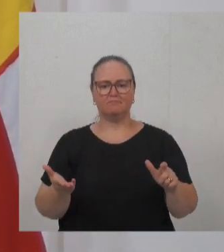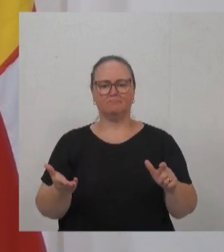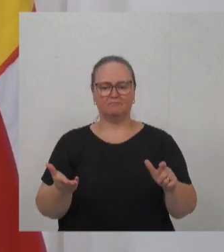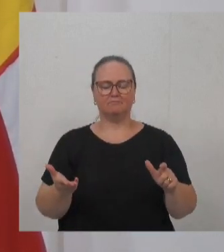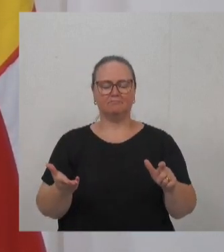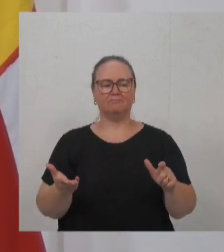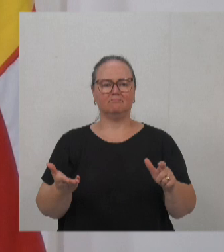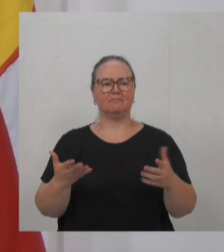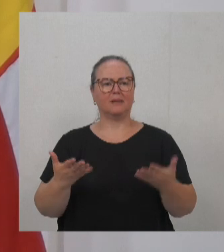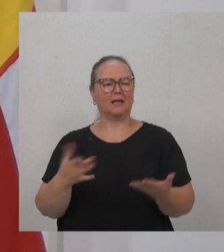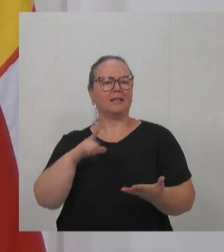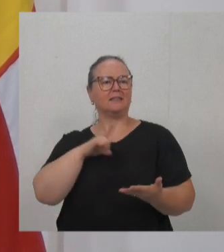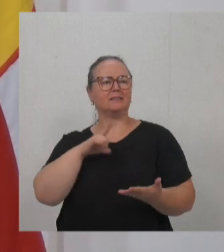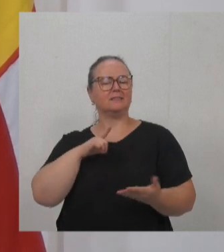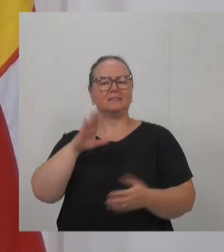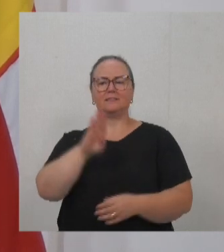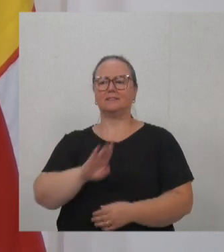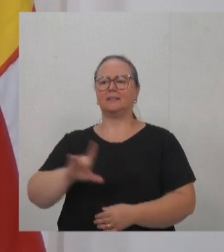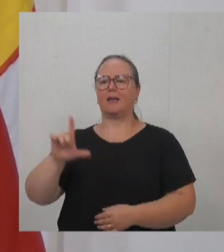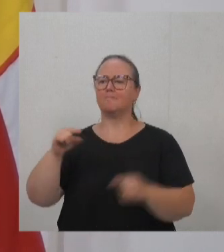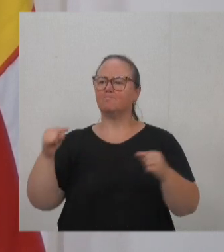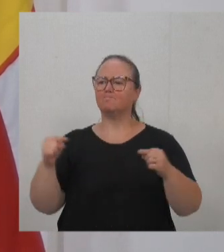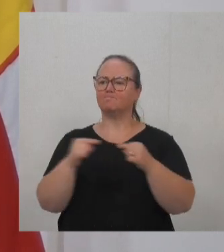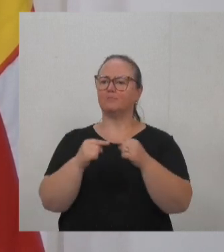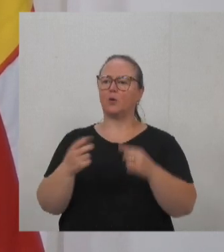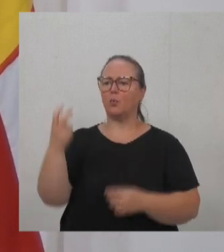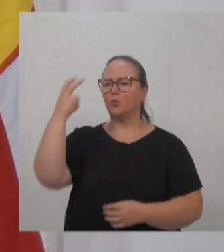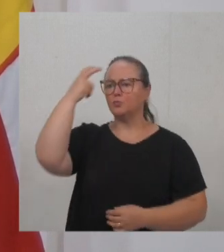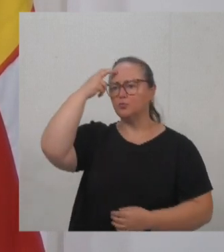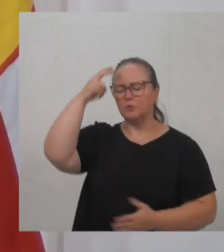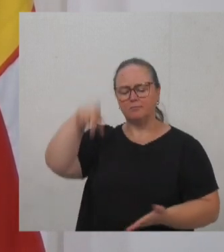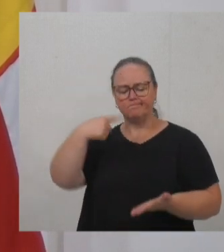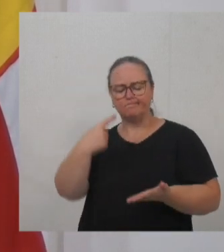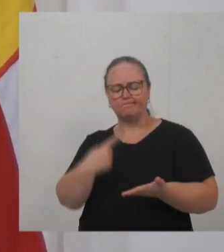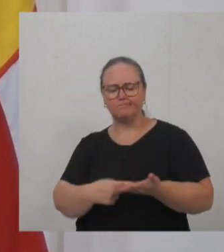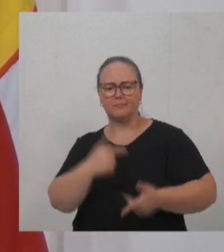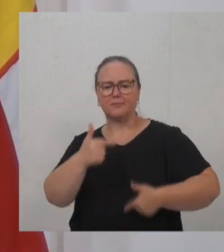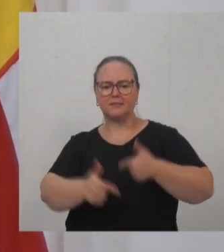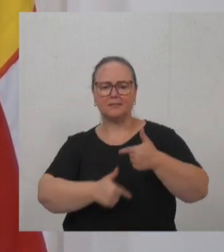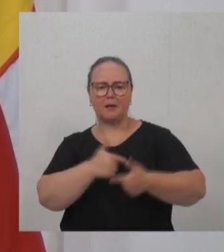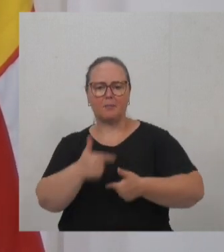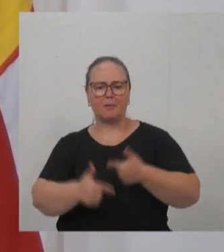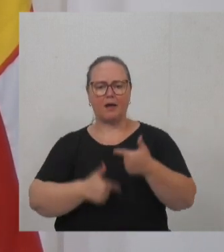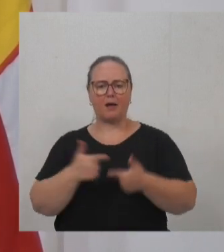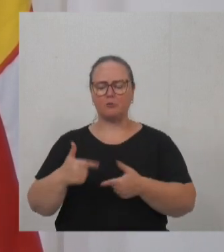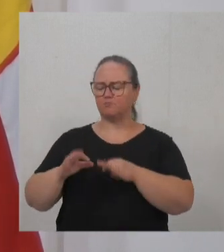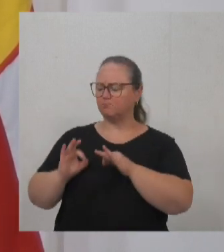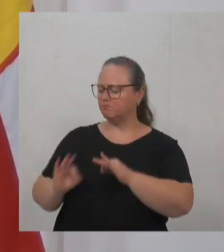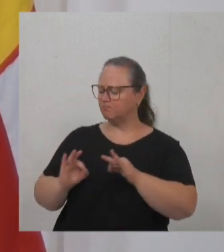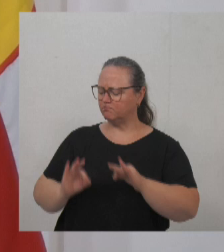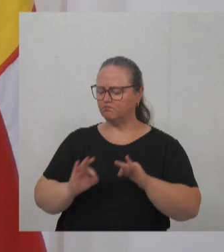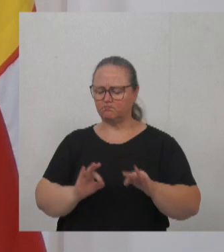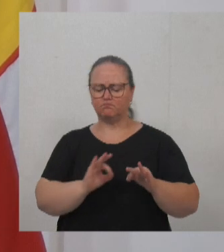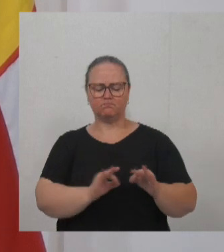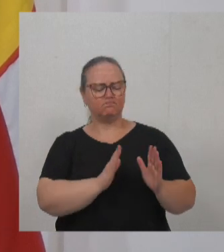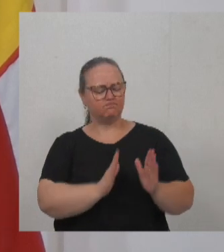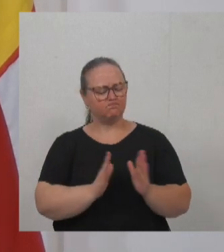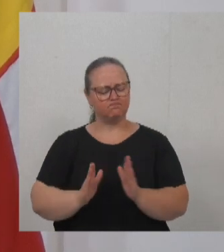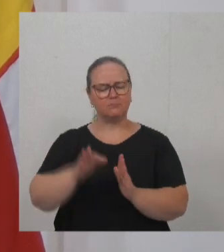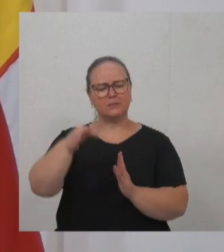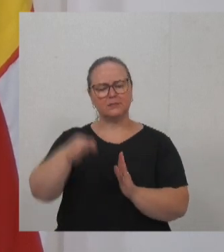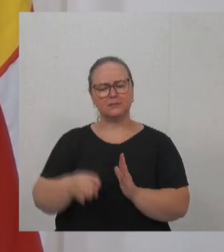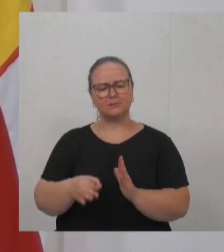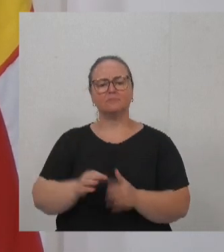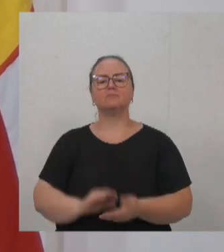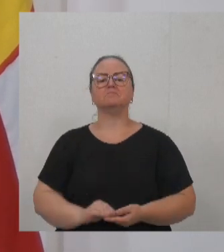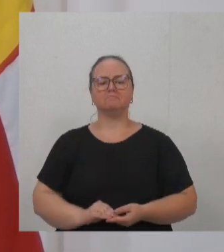lado cultural, pelo compromisso com o trabalho, com a disciplina, que